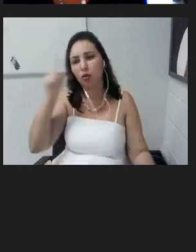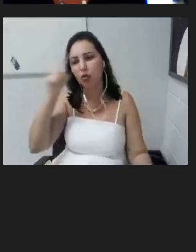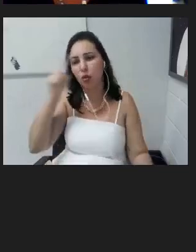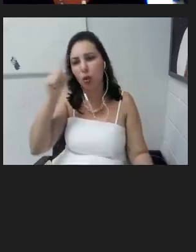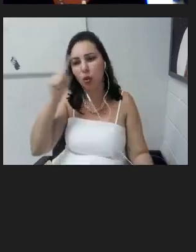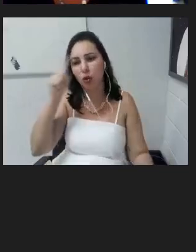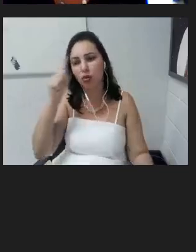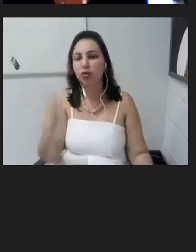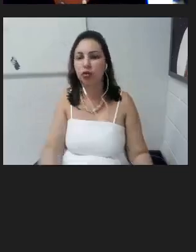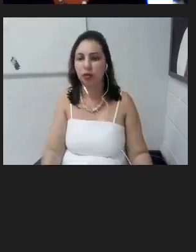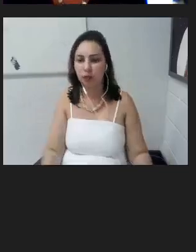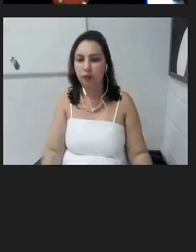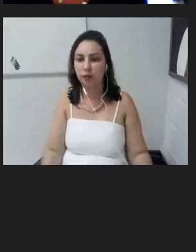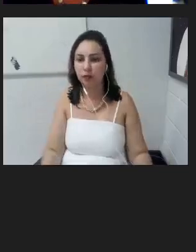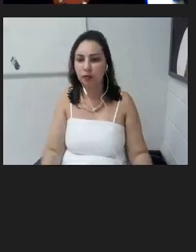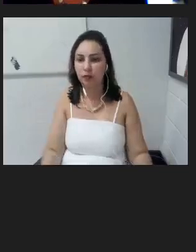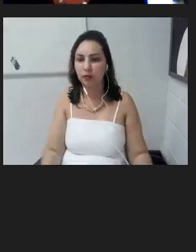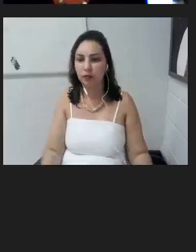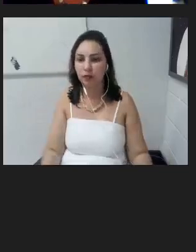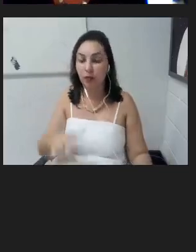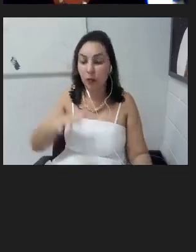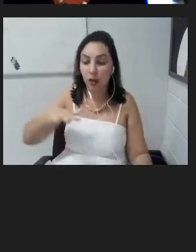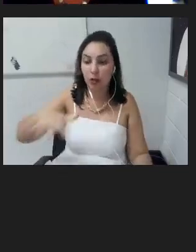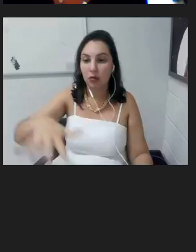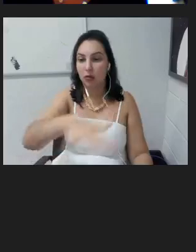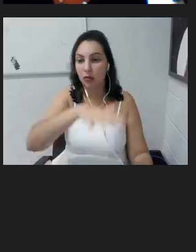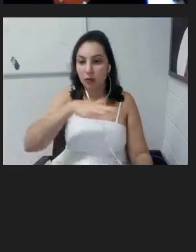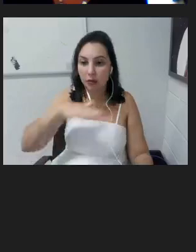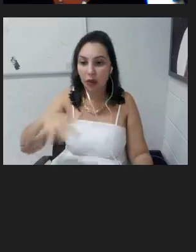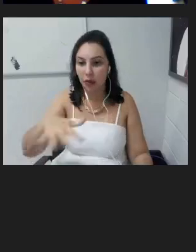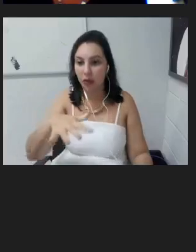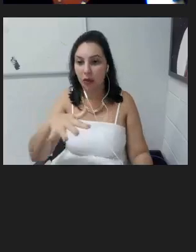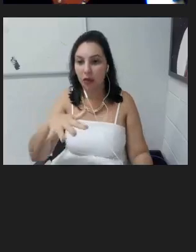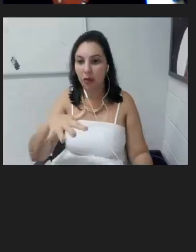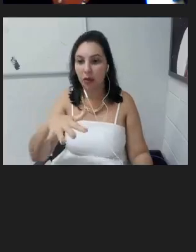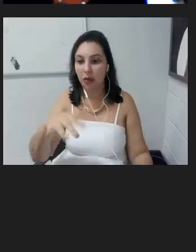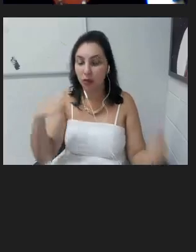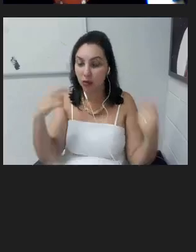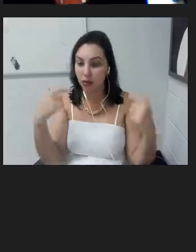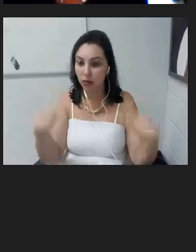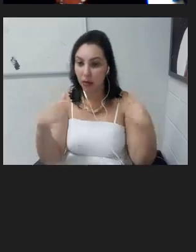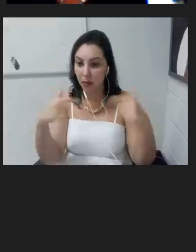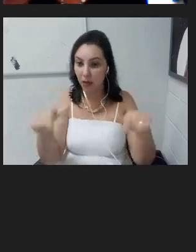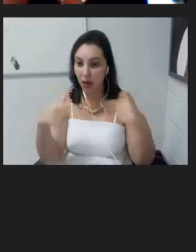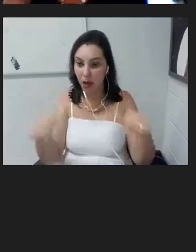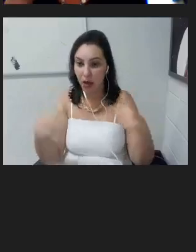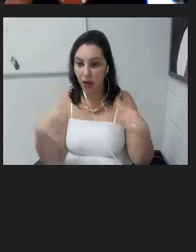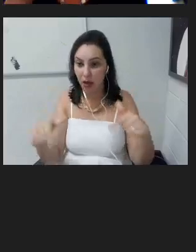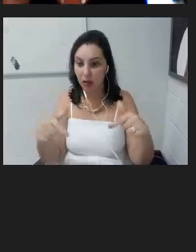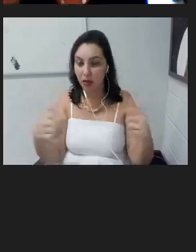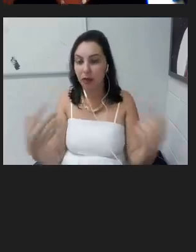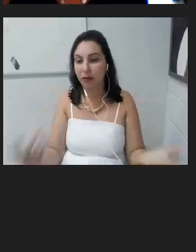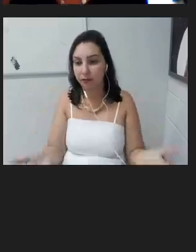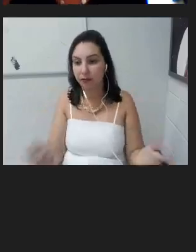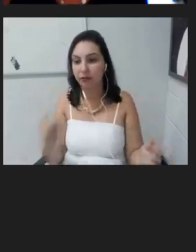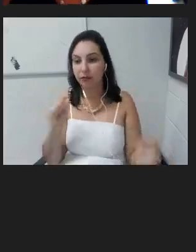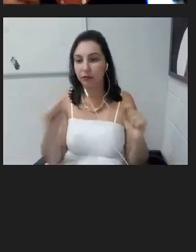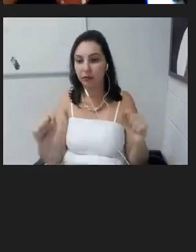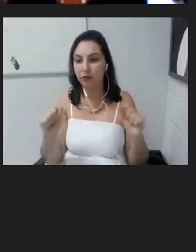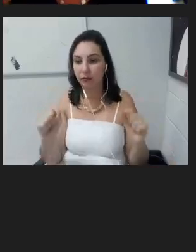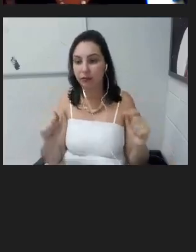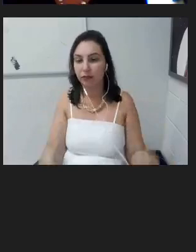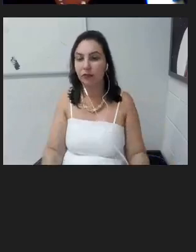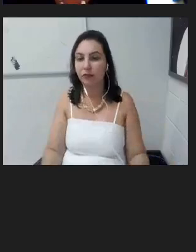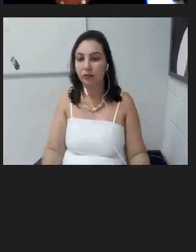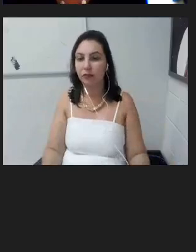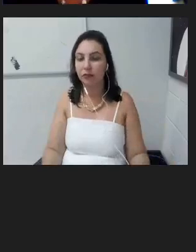vida. E no espaço, no espaço de trabalho, aí a gente tem que